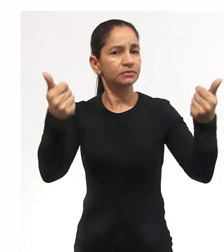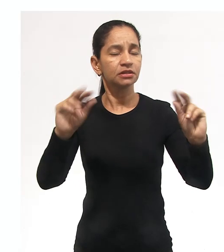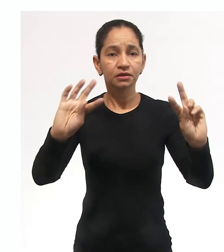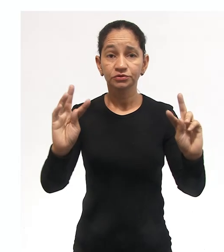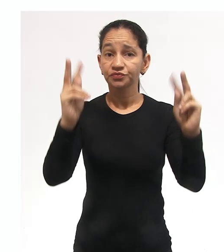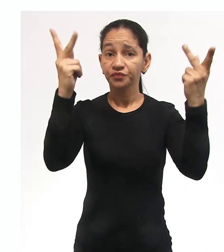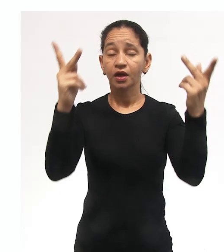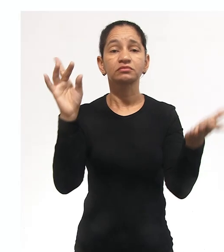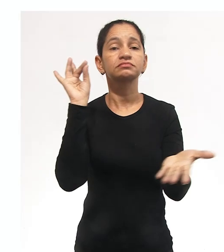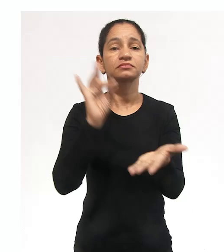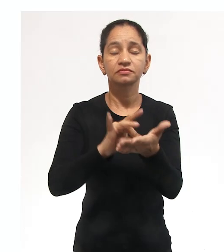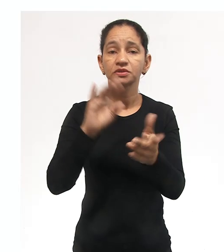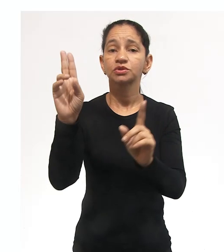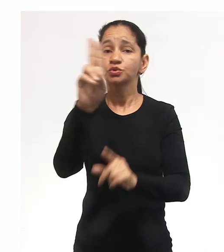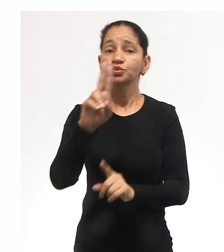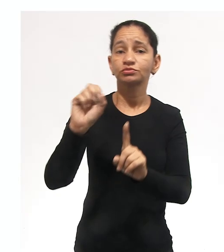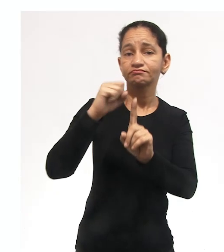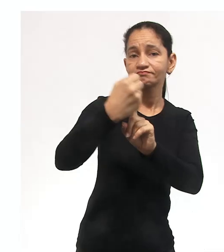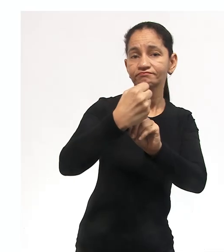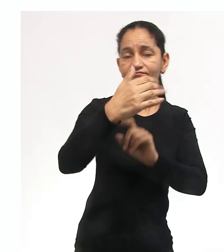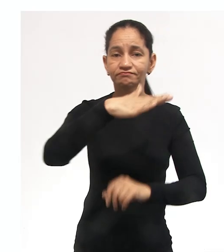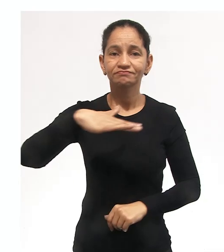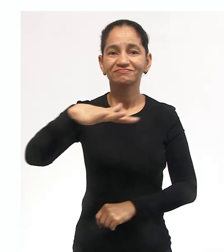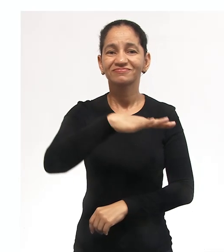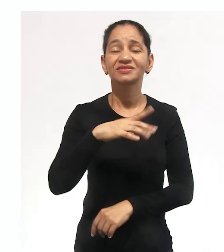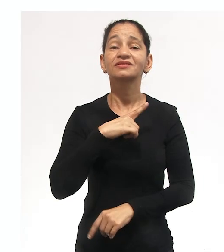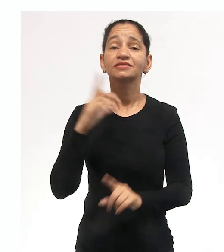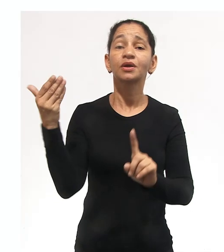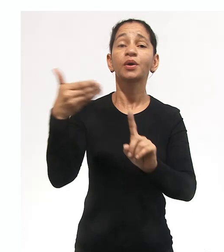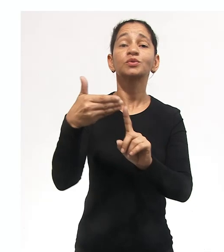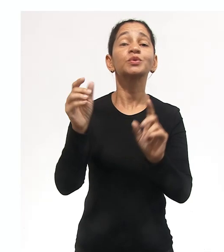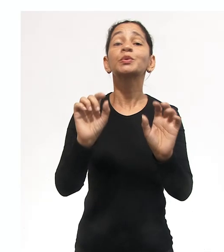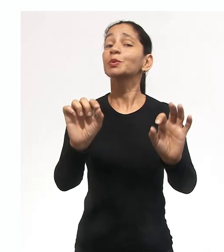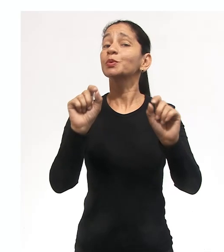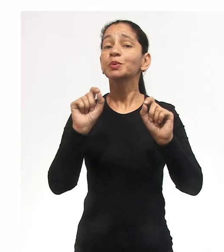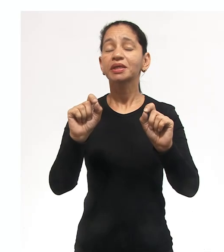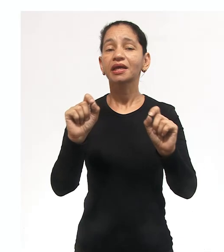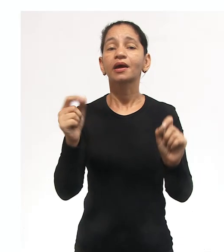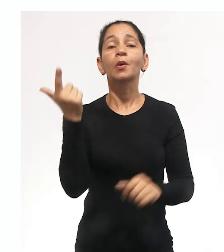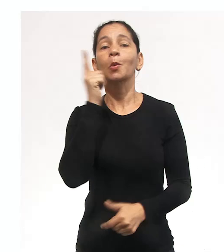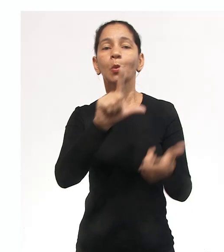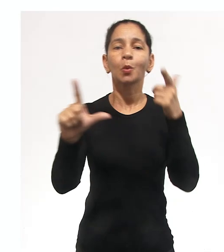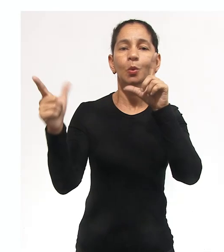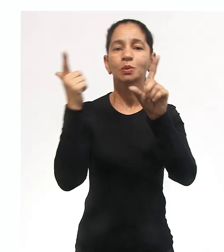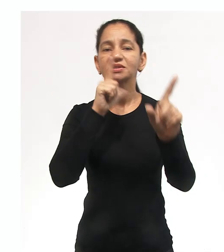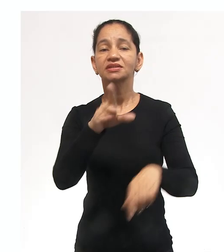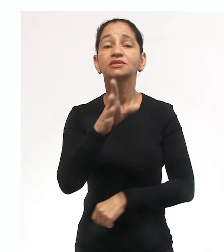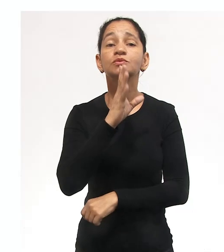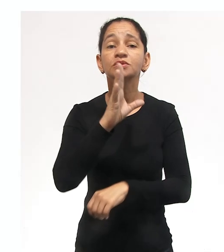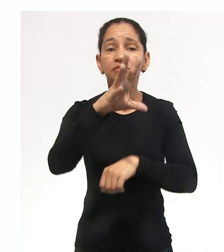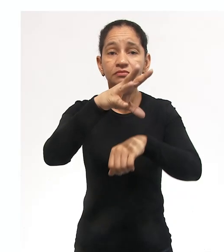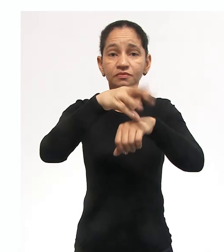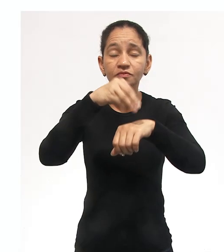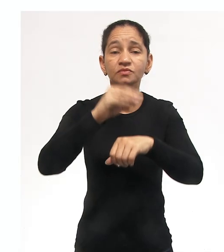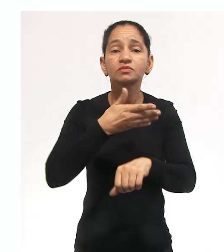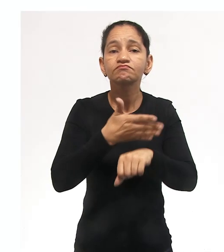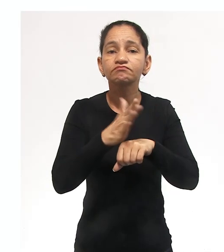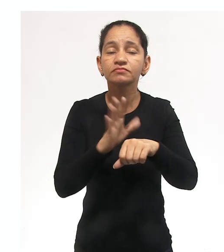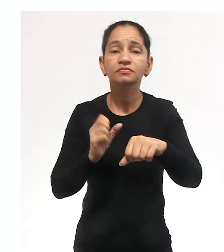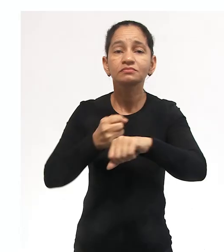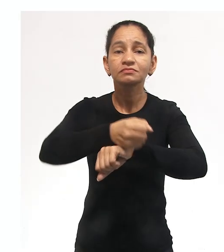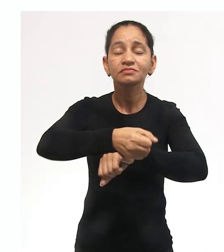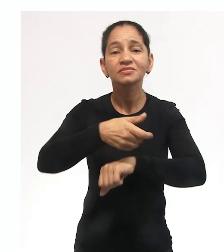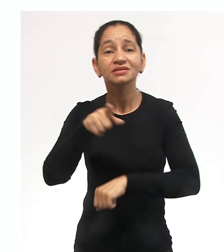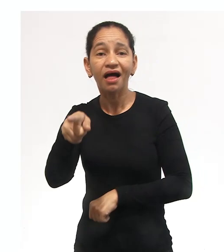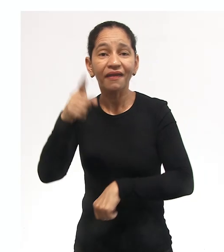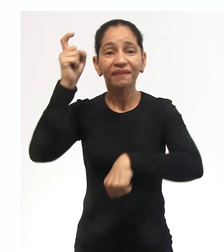habilidades, valores e usos sociais, que vai resultar no letramento, que é viabilizar a produção do conhecimento para o exercício